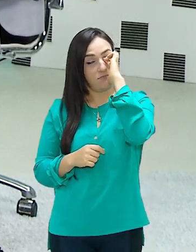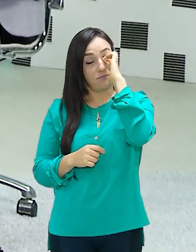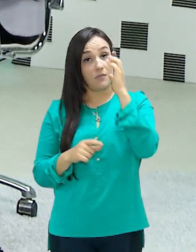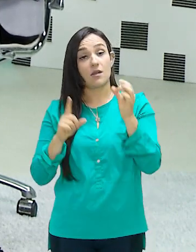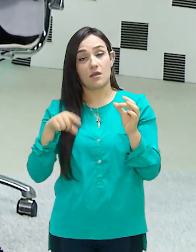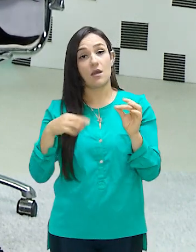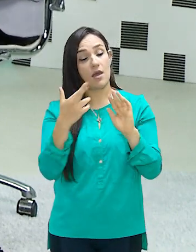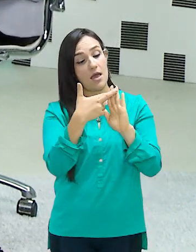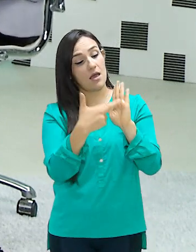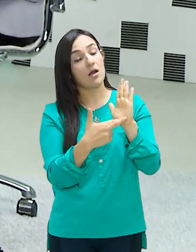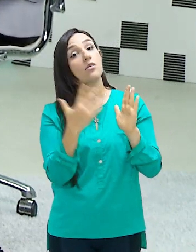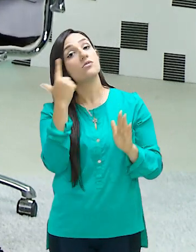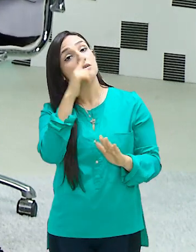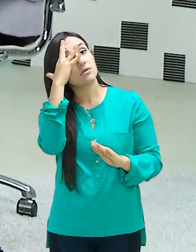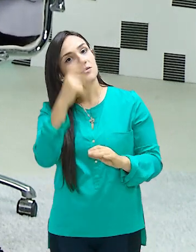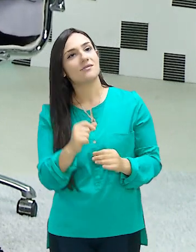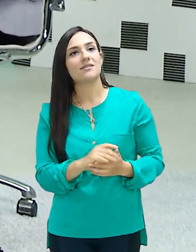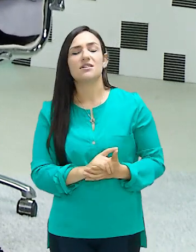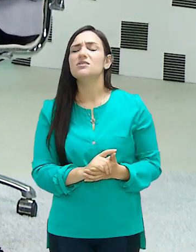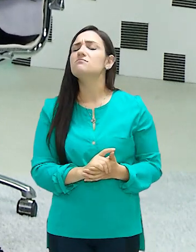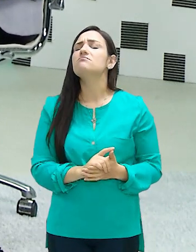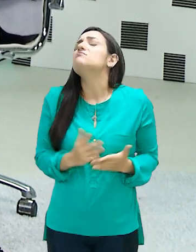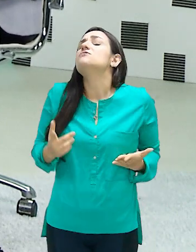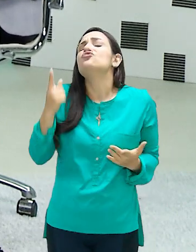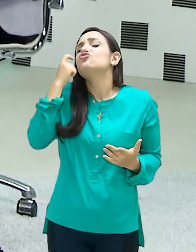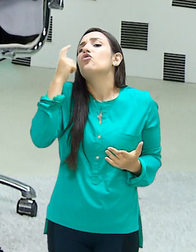dos requisitos. Tá, e o choro?